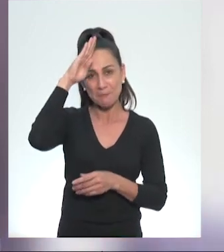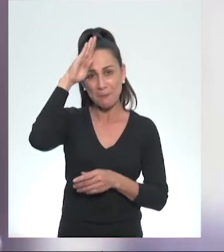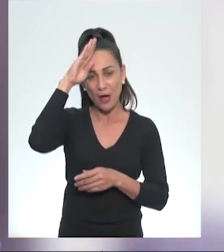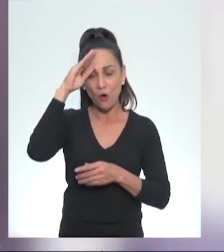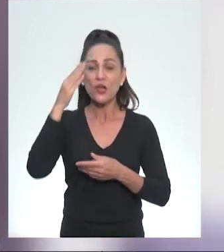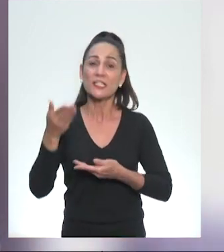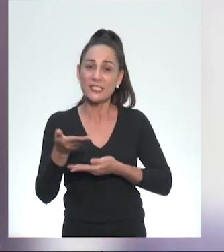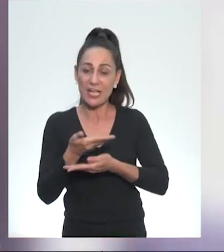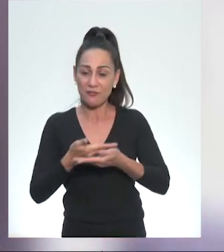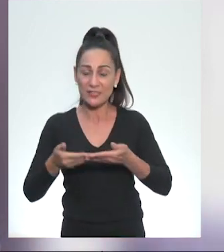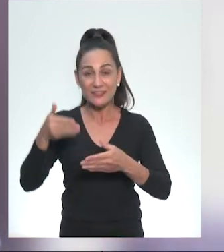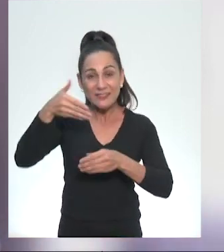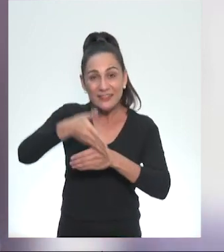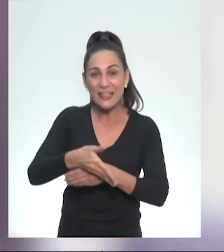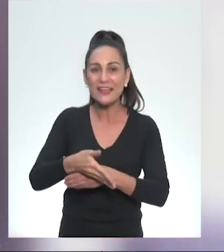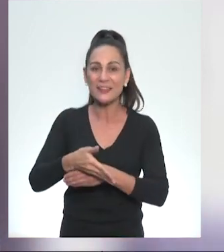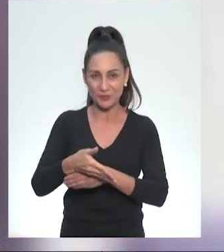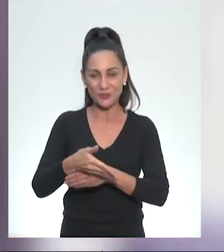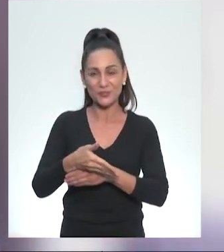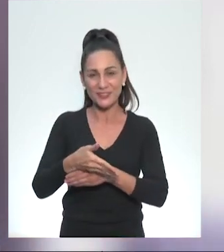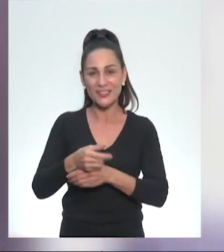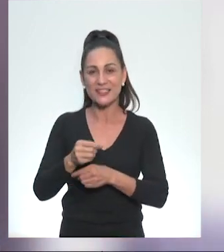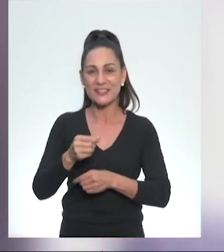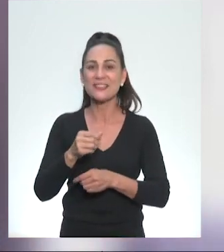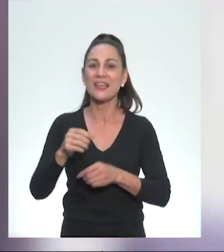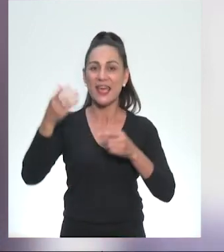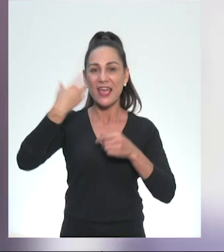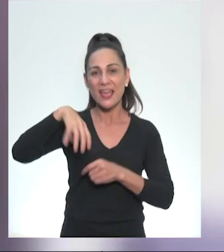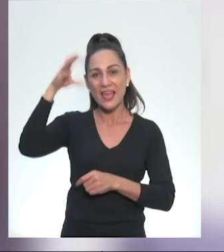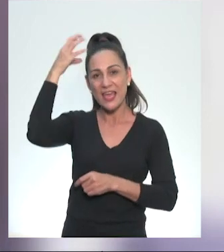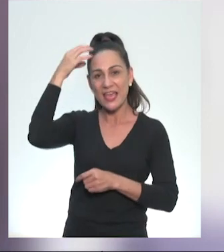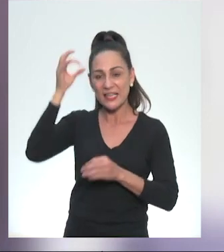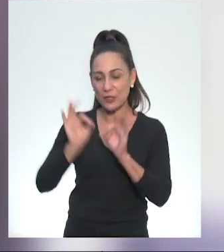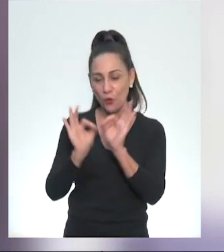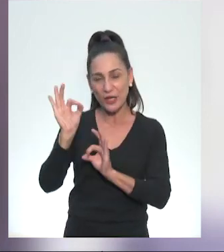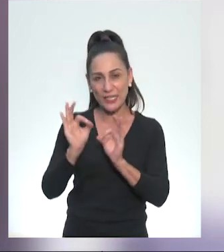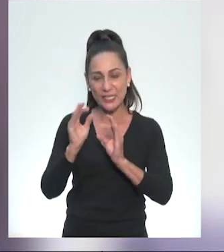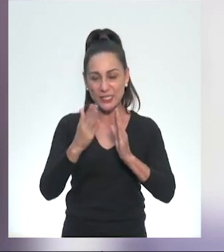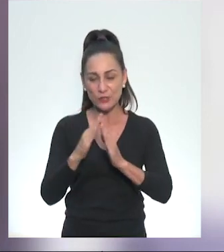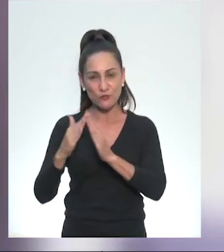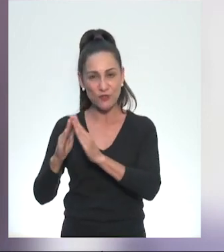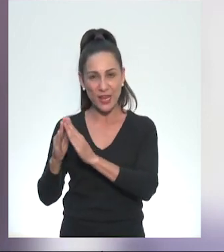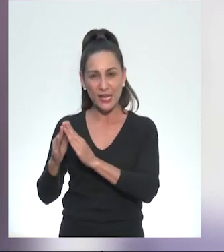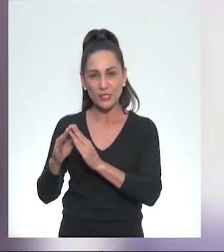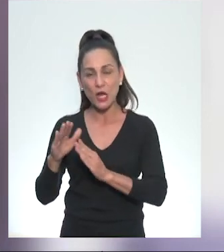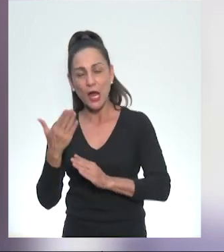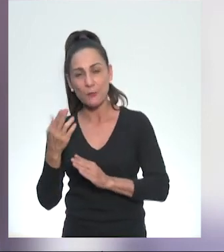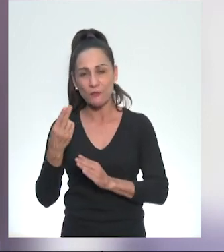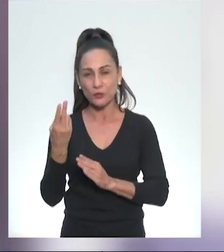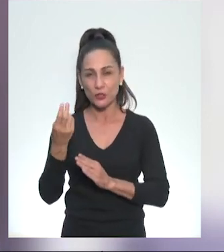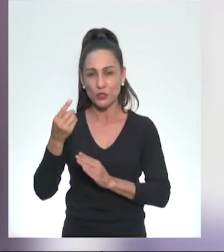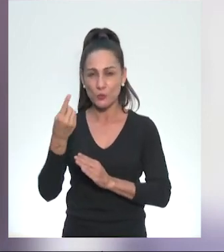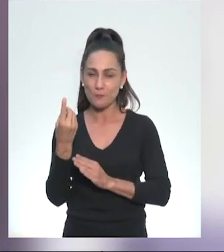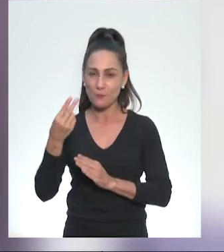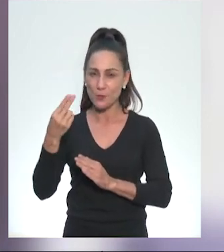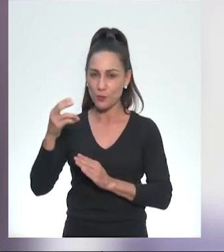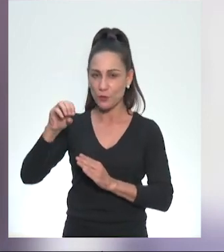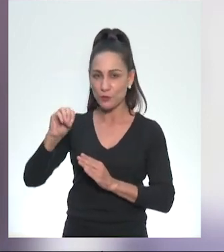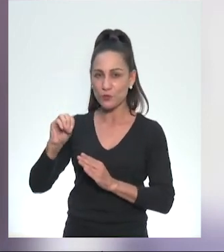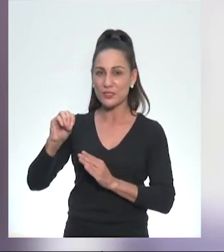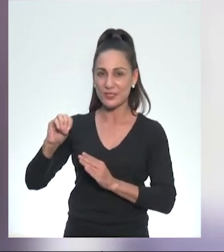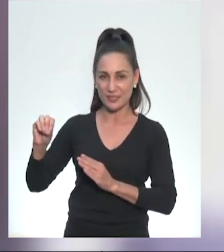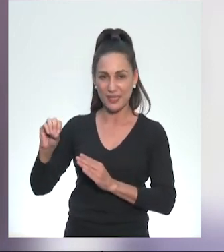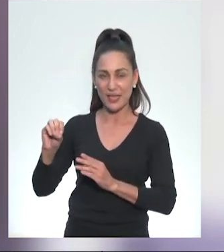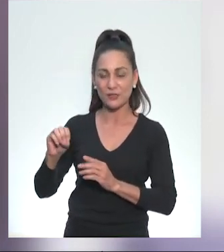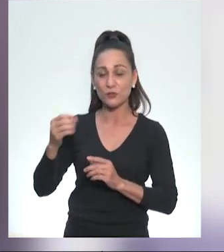parte desse reino, né? E aí ele forma os seus primeiros vilarejos lá por volta de 1200. Bom, os seus reis,